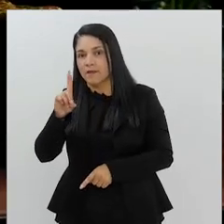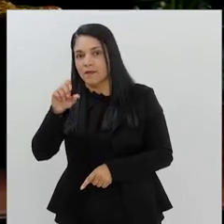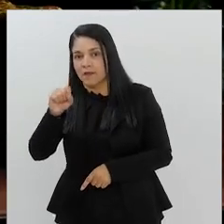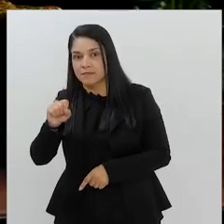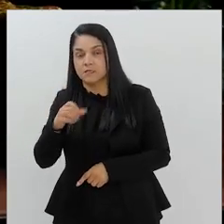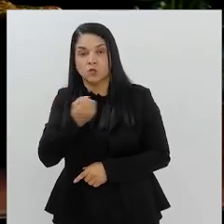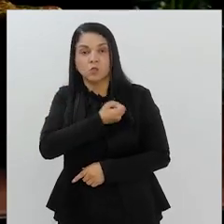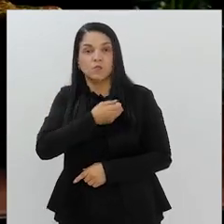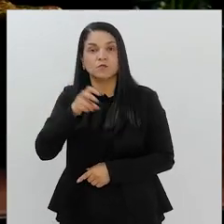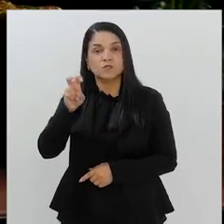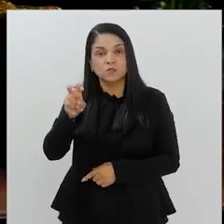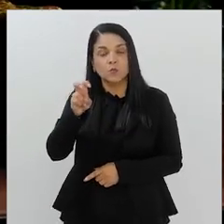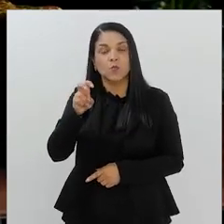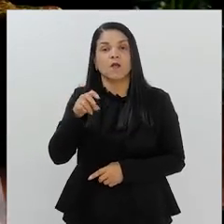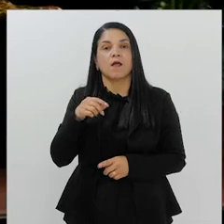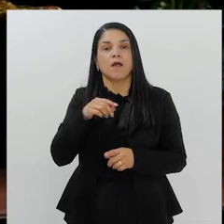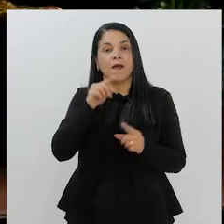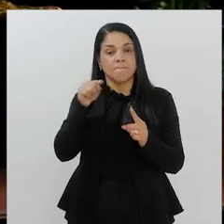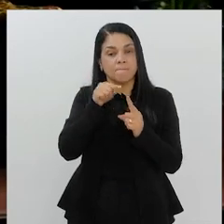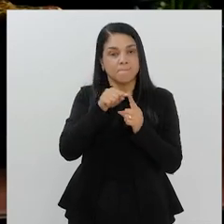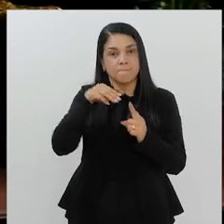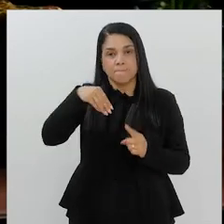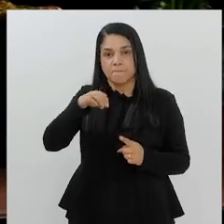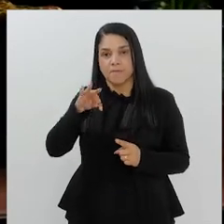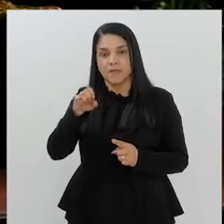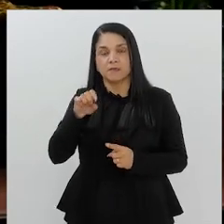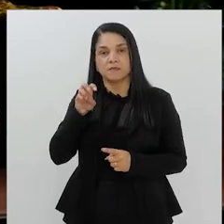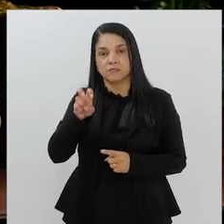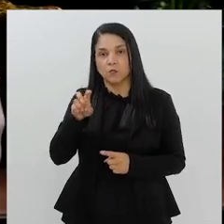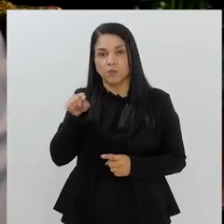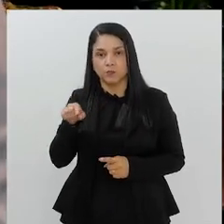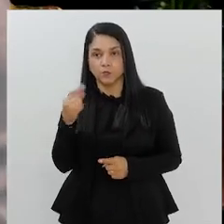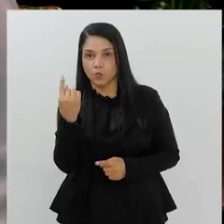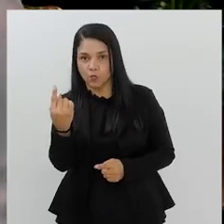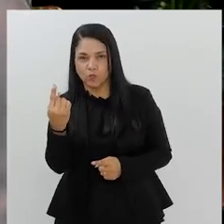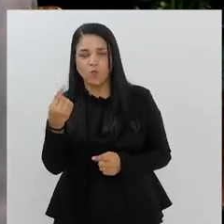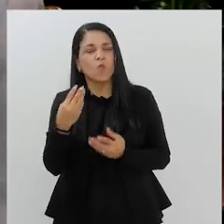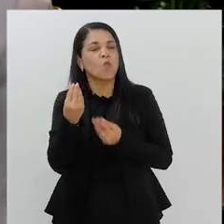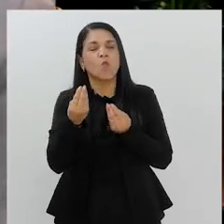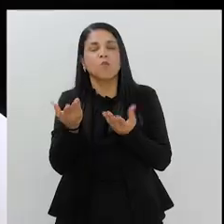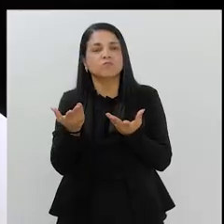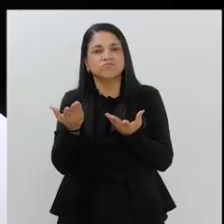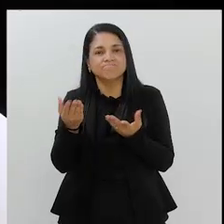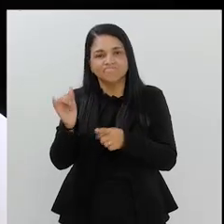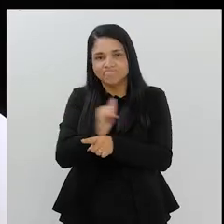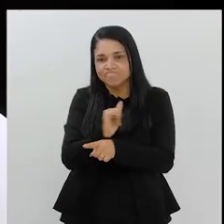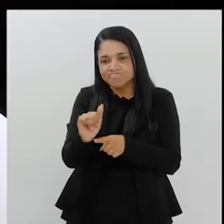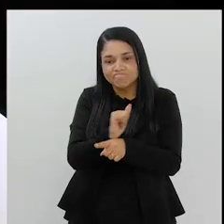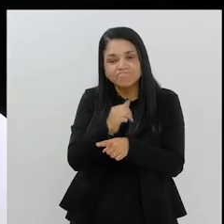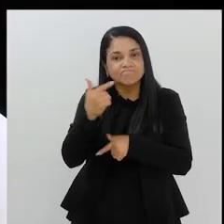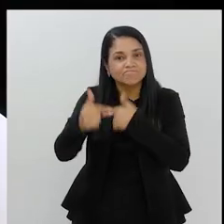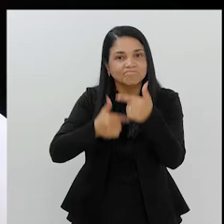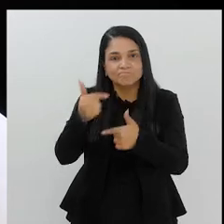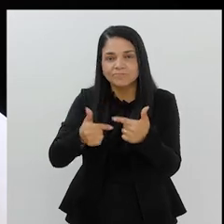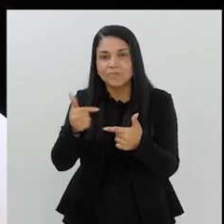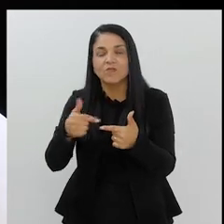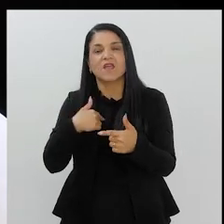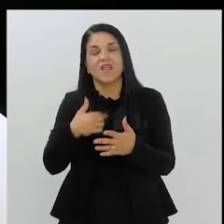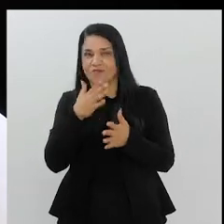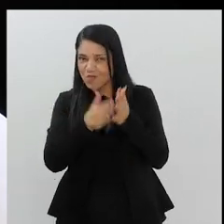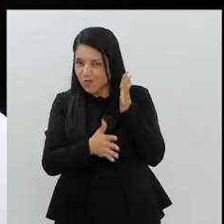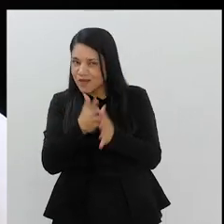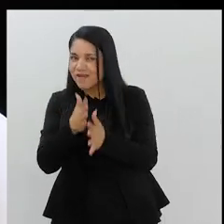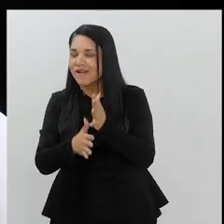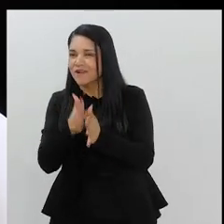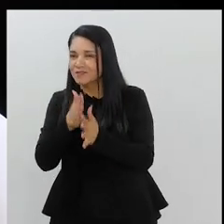ods número 5 a meta 5.1 todos esses elementos é é isso eu acho que é uma uma situação meio